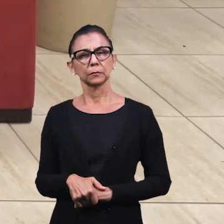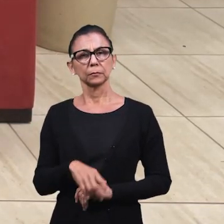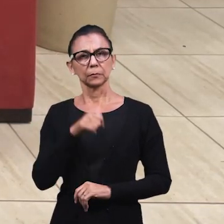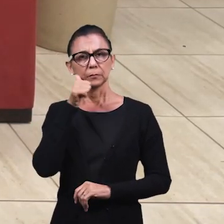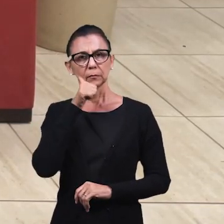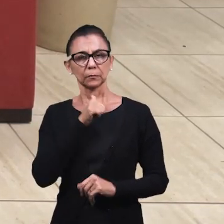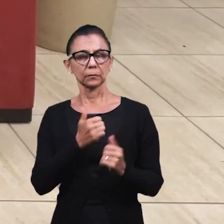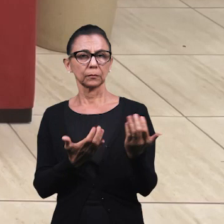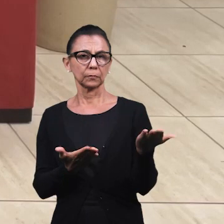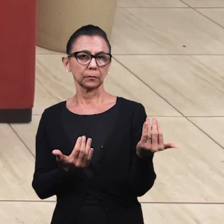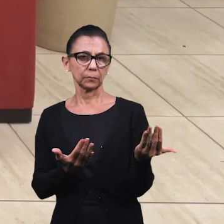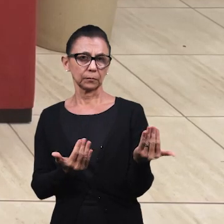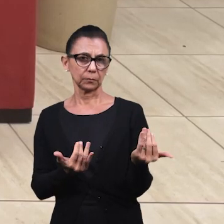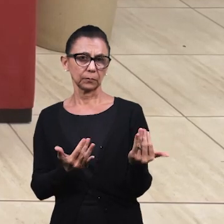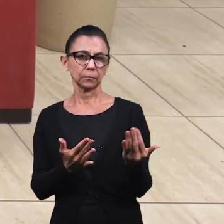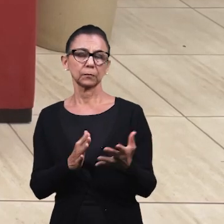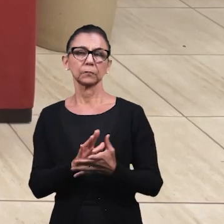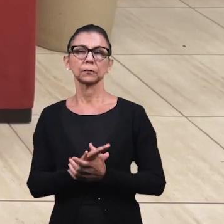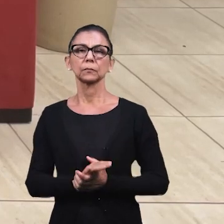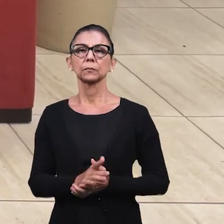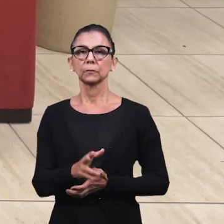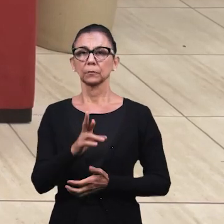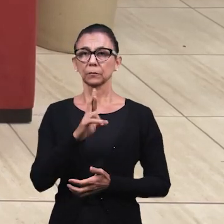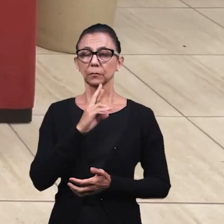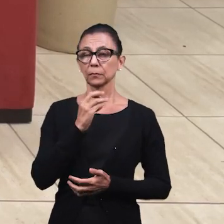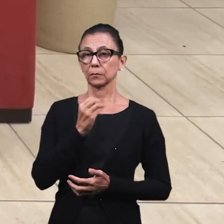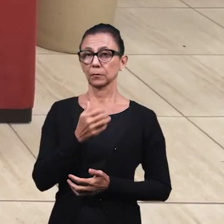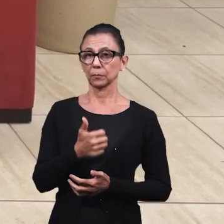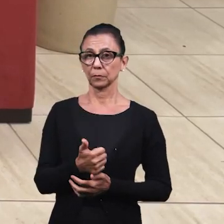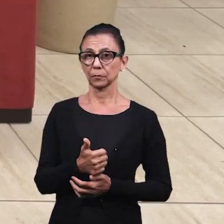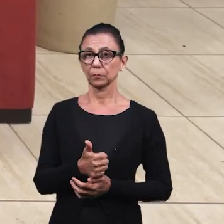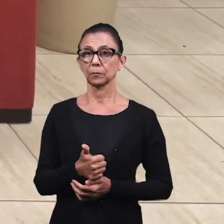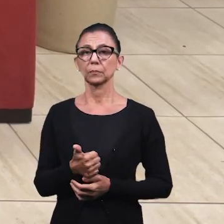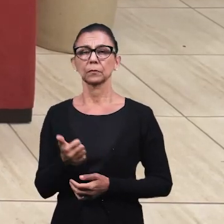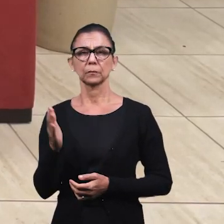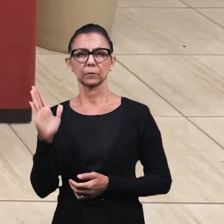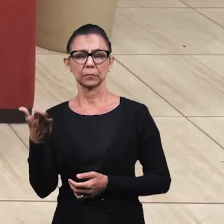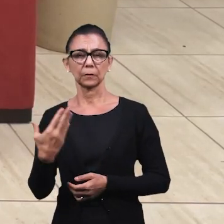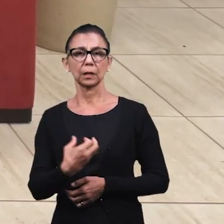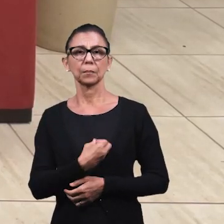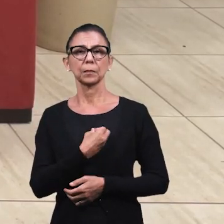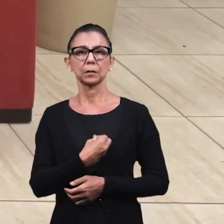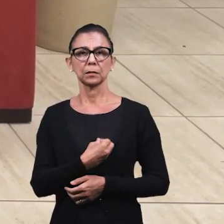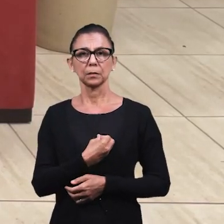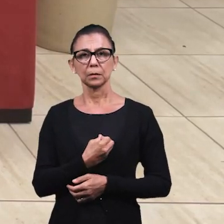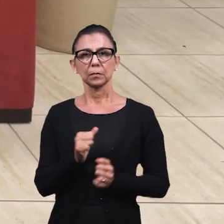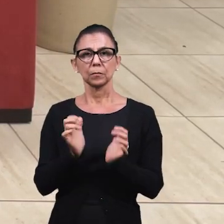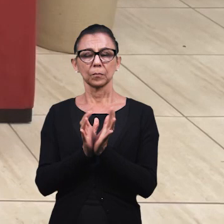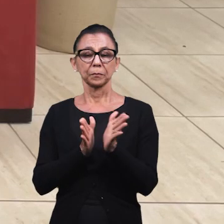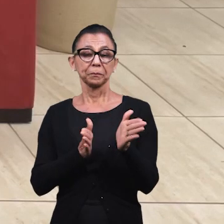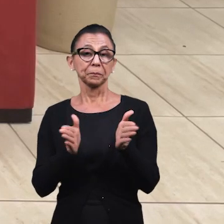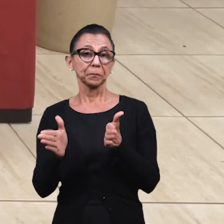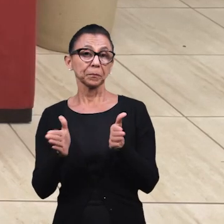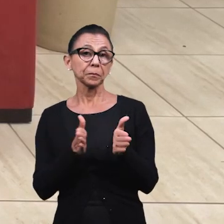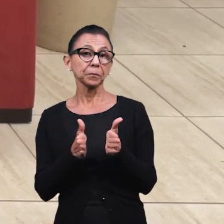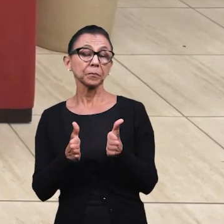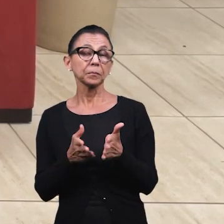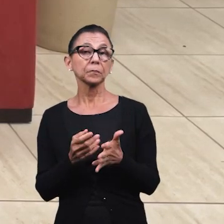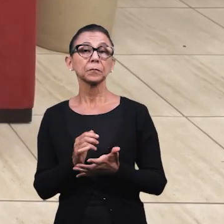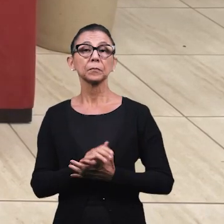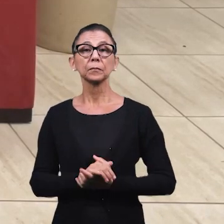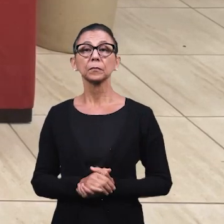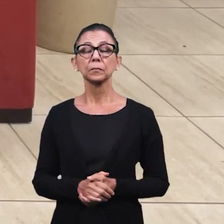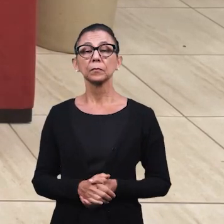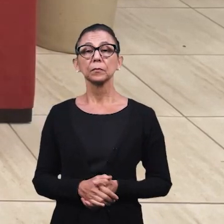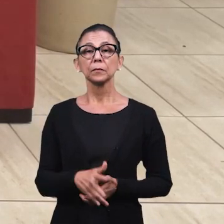colocações feitas pela nossa jovem, nossa irmã Hilda Camille, até uma irmã integrante do nosso grupo de acessibilidade, e